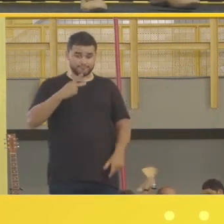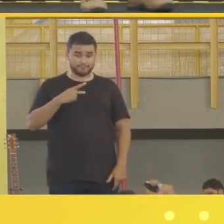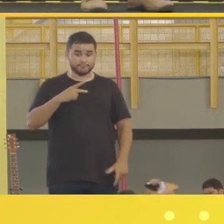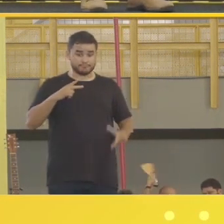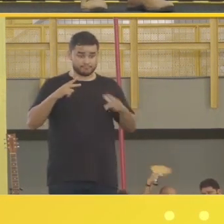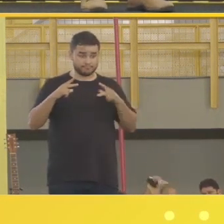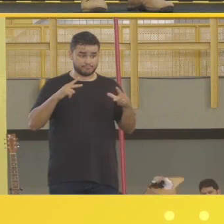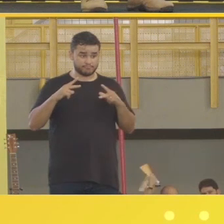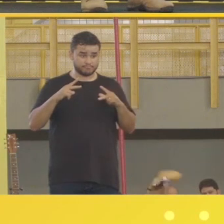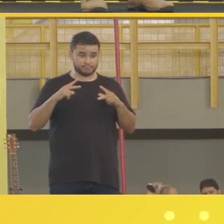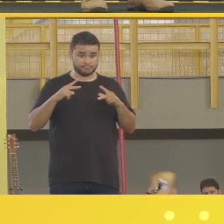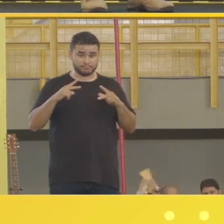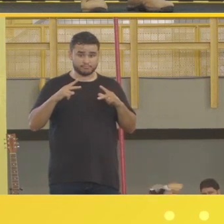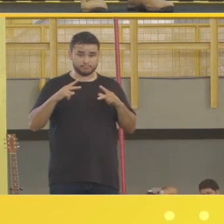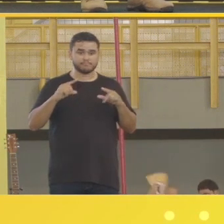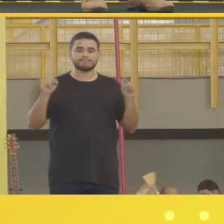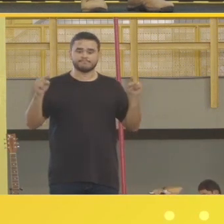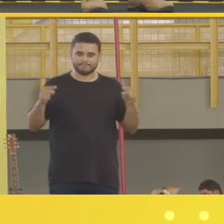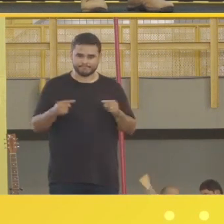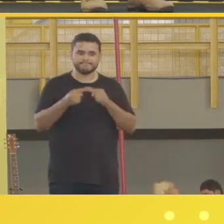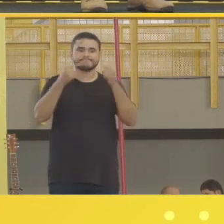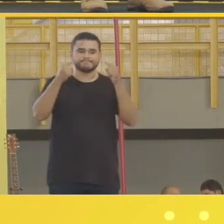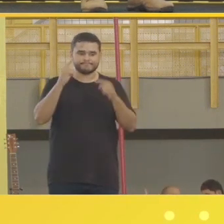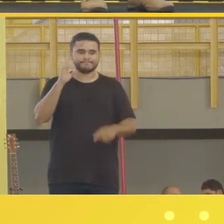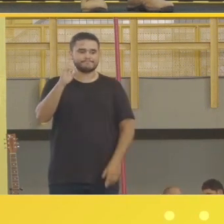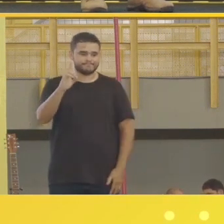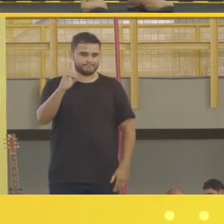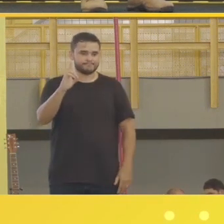privados. Com toda certeza.